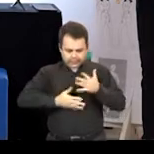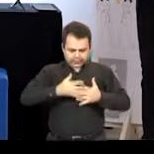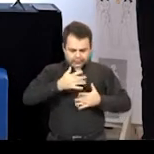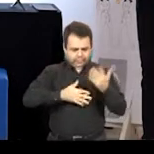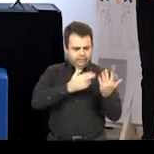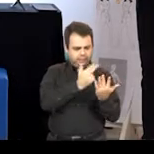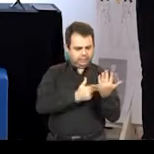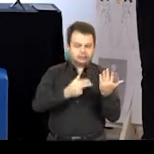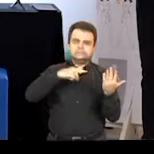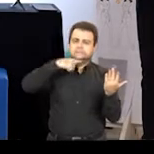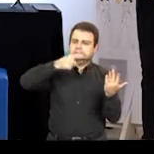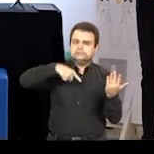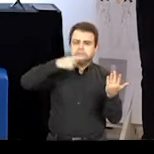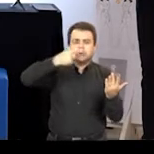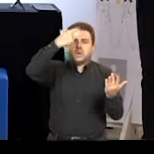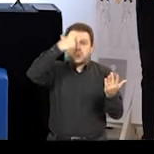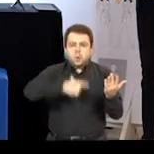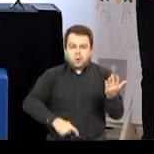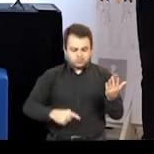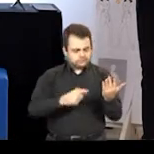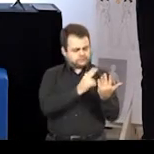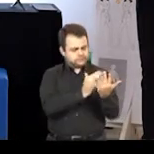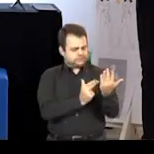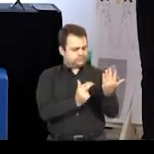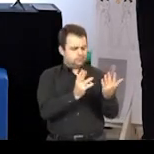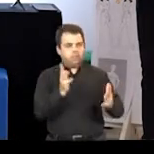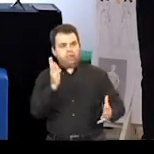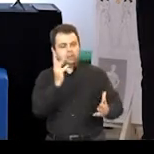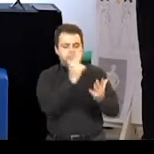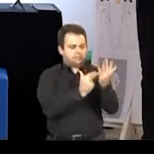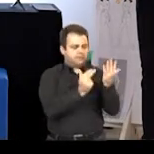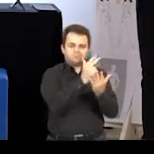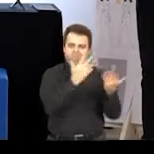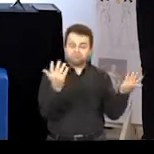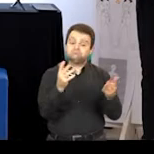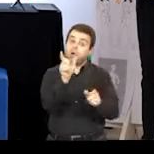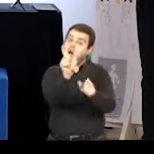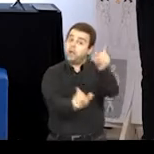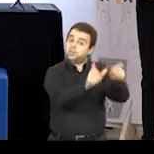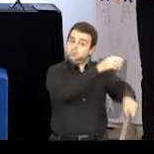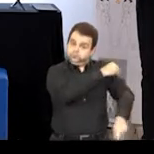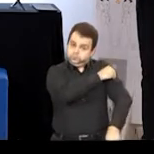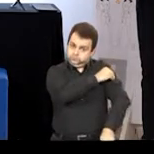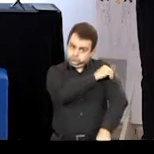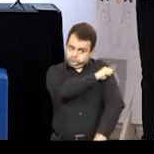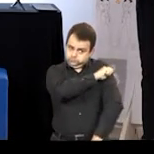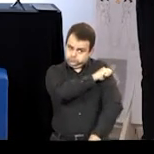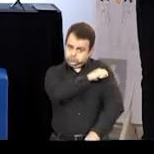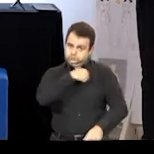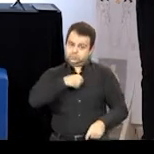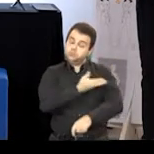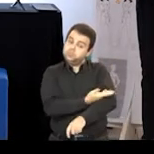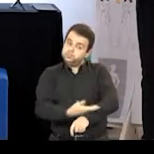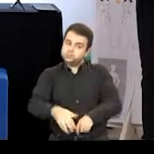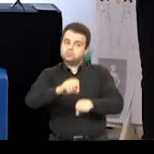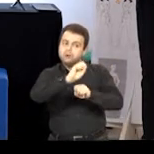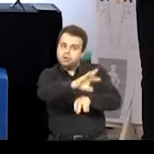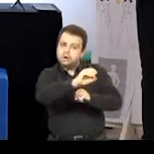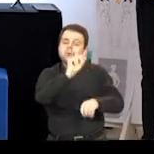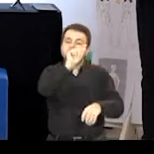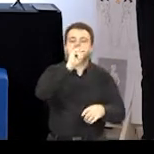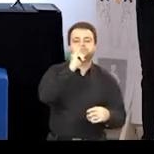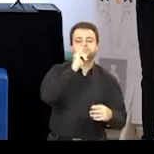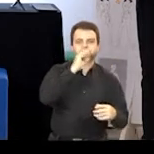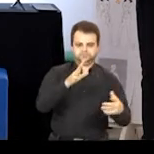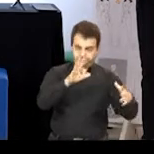consegue fazer as formas seguindo as proporções, geralmente para os meus alunos eu ensino a técnica de transposição do desenho.